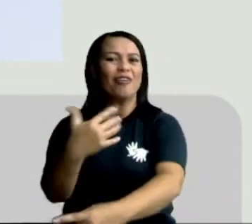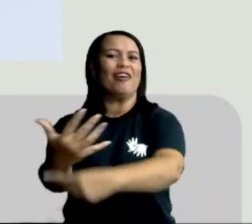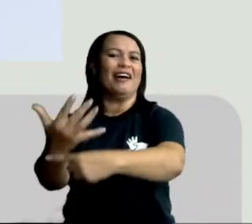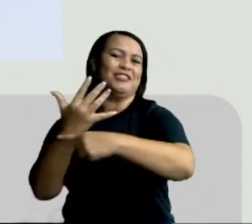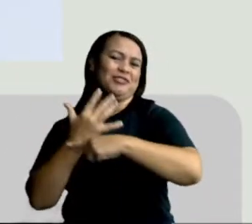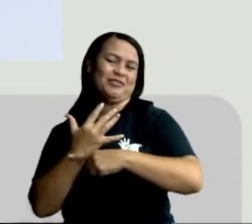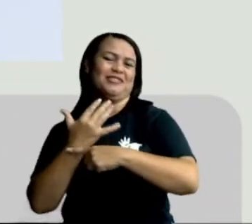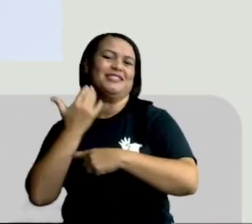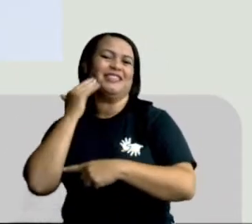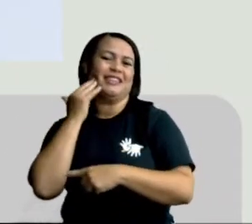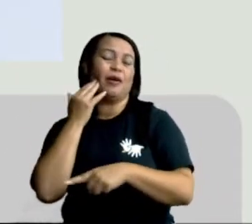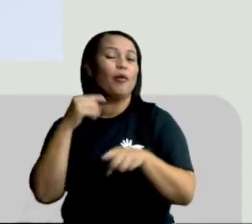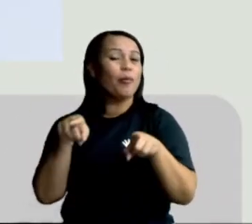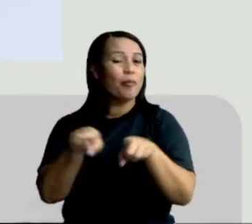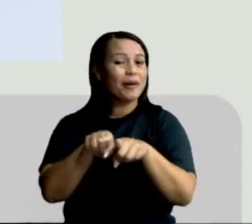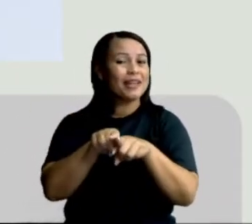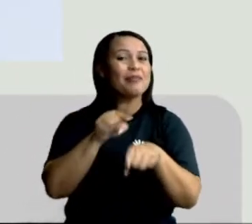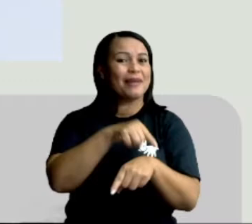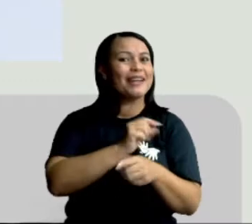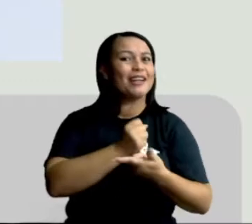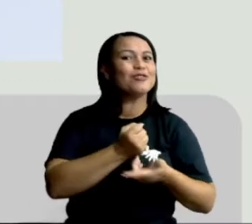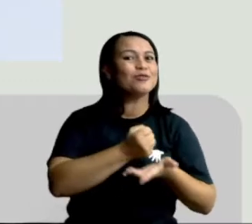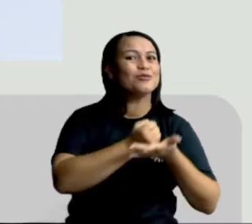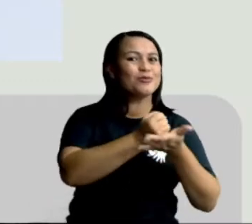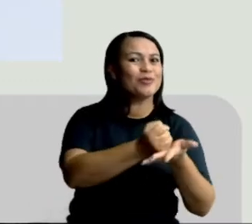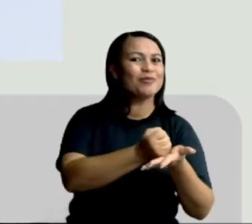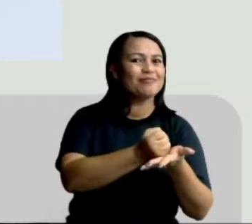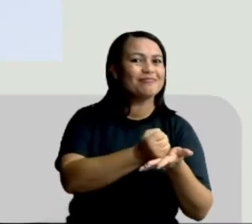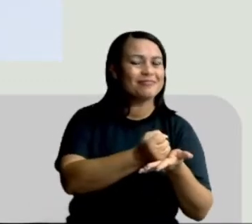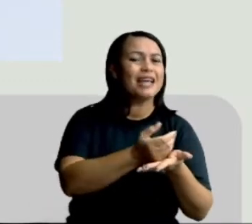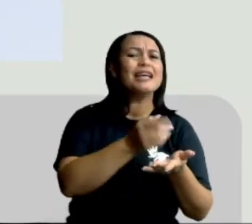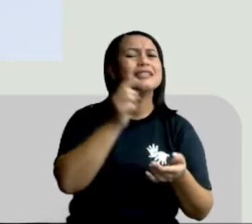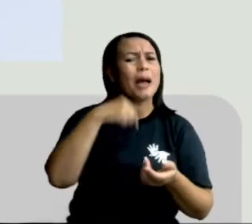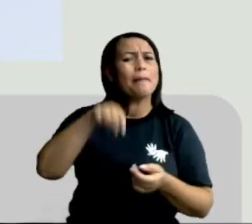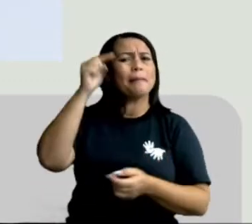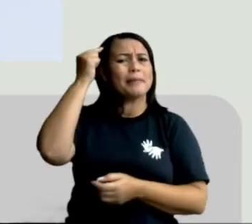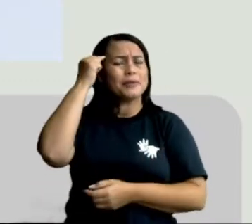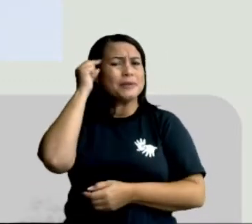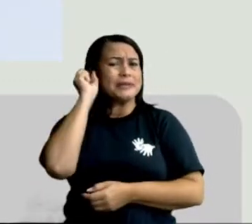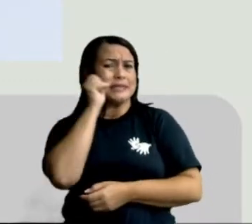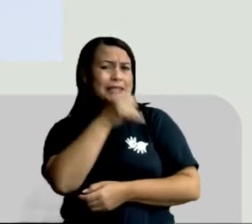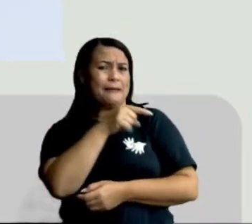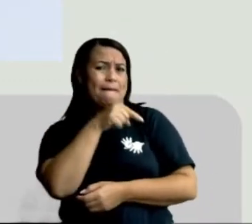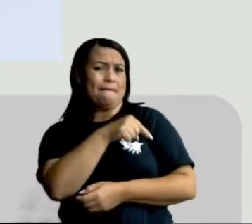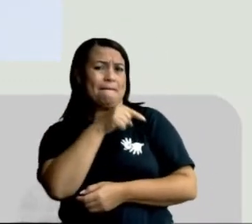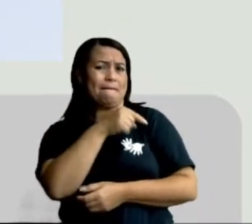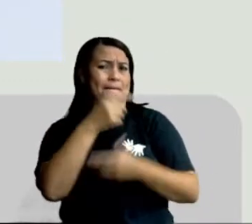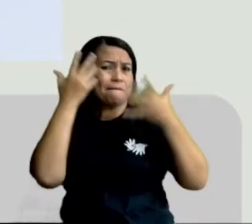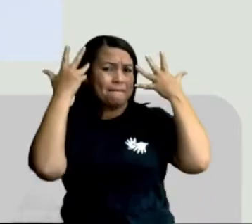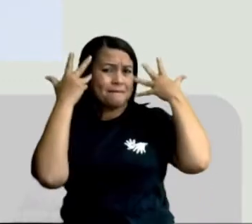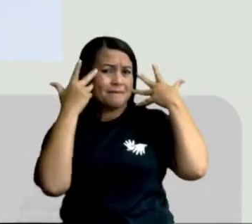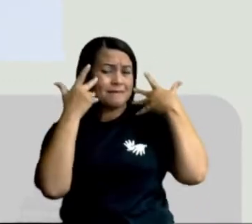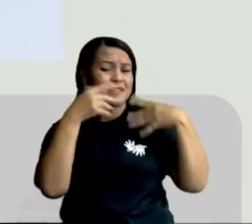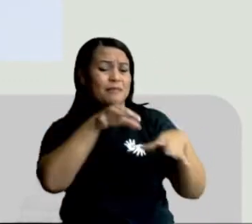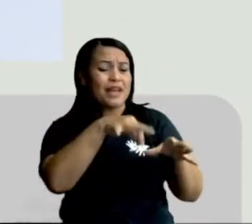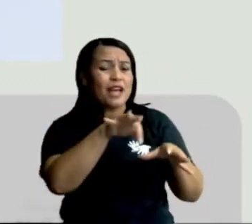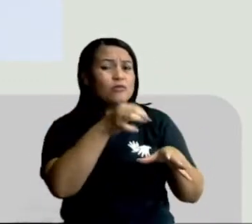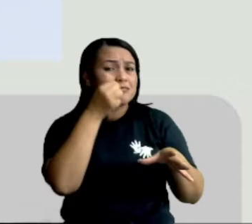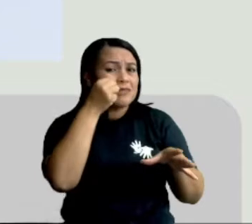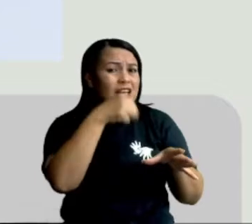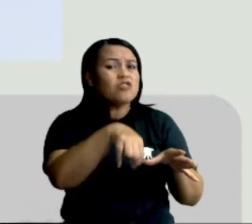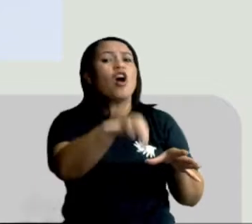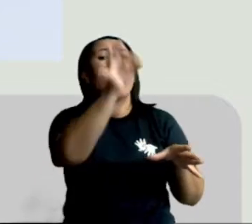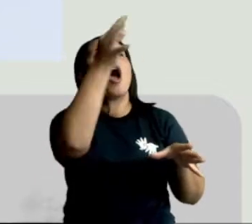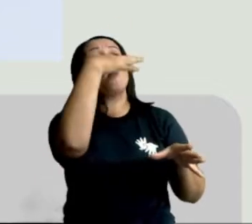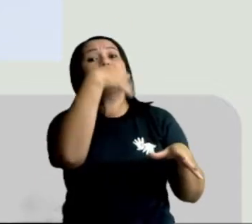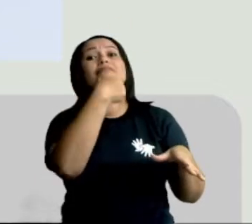foi recompensado pelo bem que ele fez. Já pensou se de repente ele tivesse engolido lá aquele ratinho?